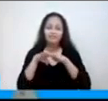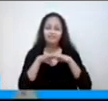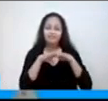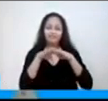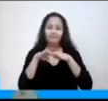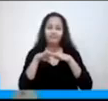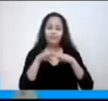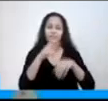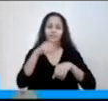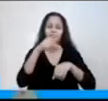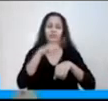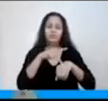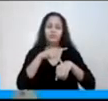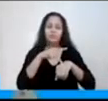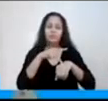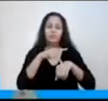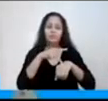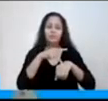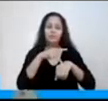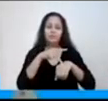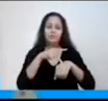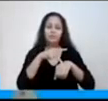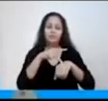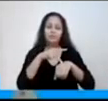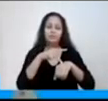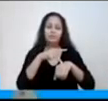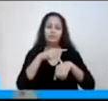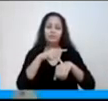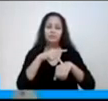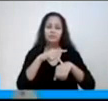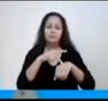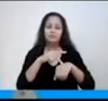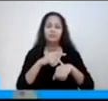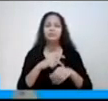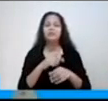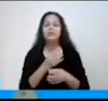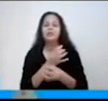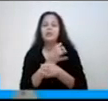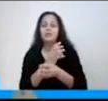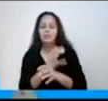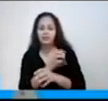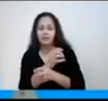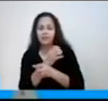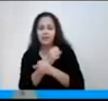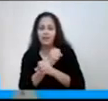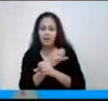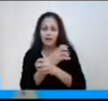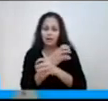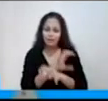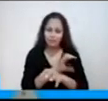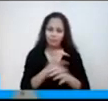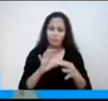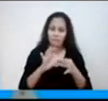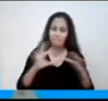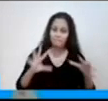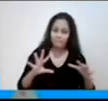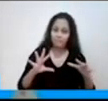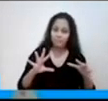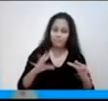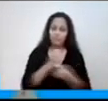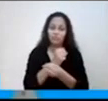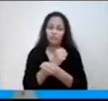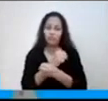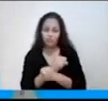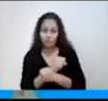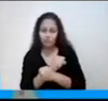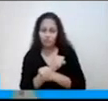país. Principalmente como foi feito aí a abolição da escravidão em nosso país. Como vocês sabem, né, já